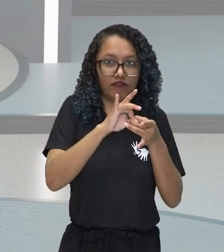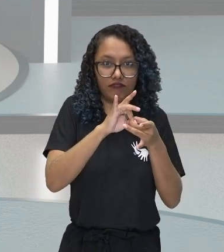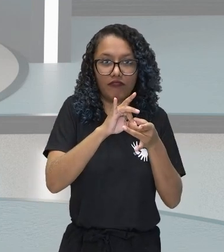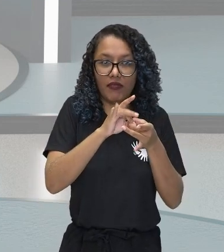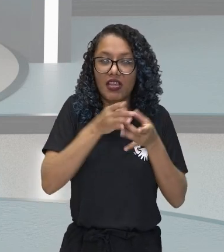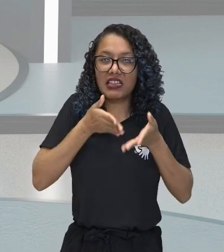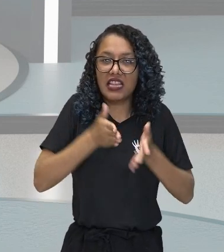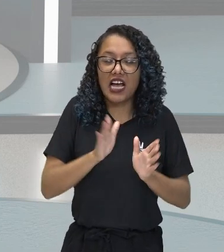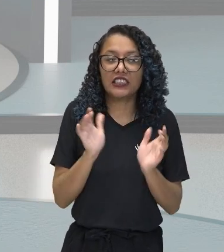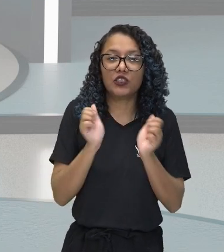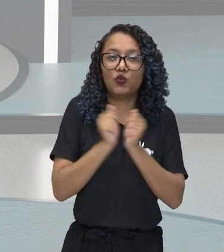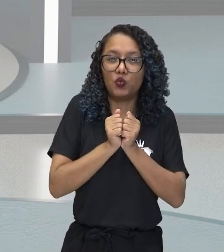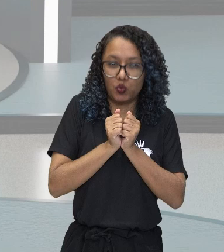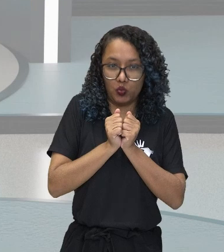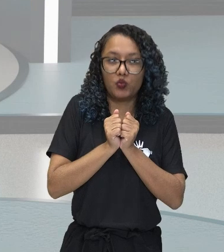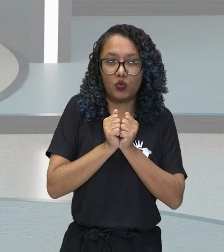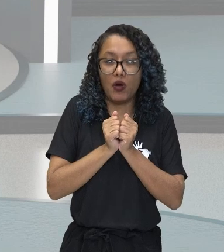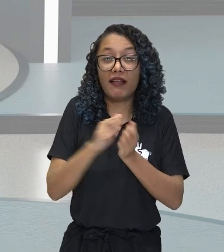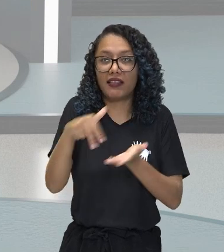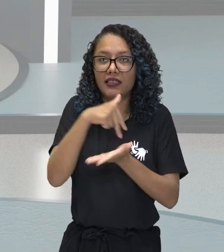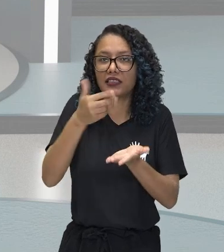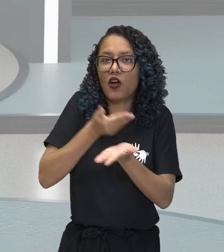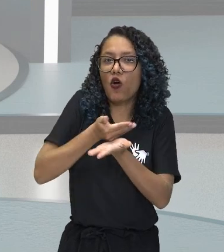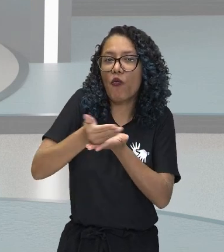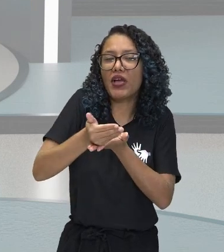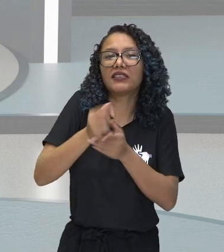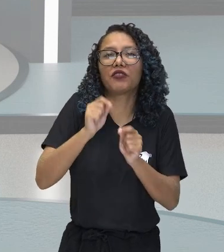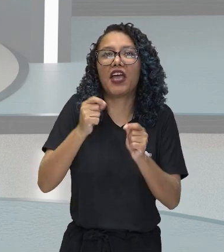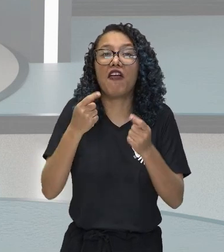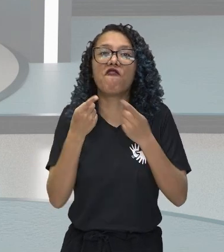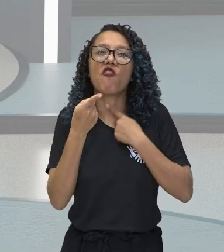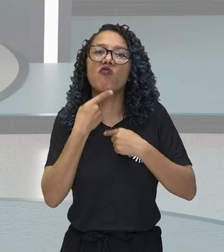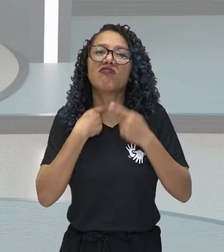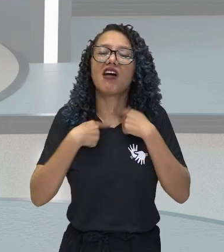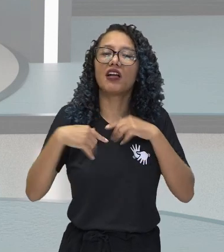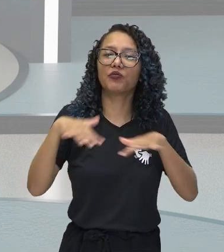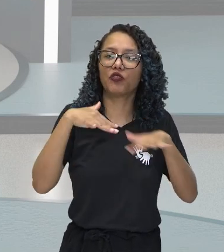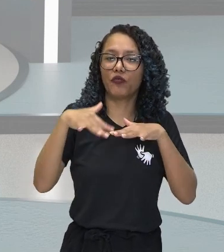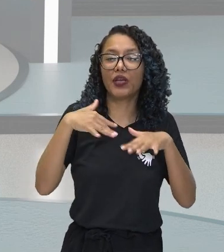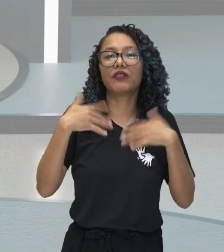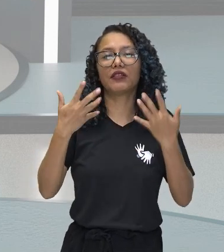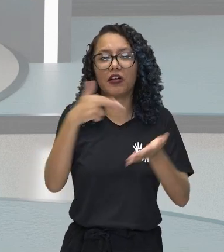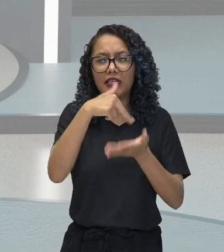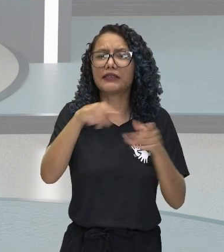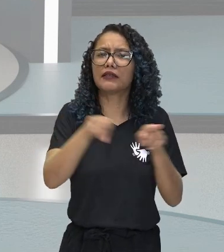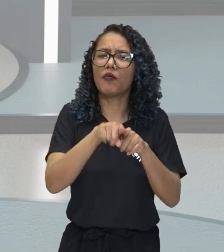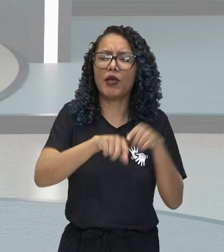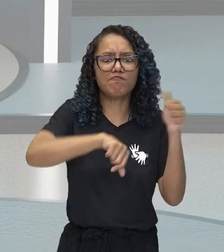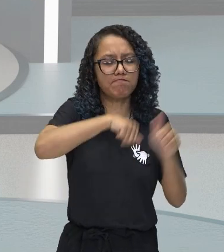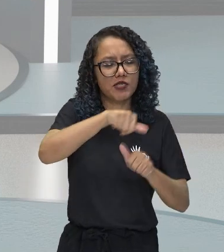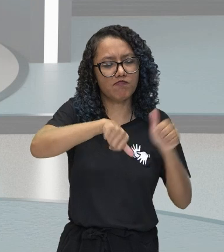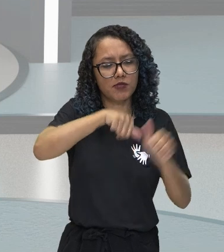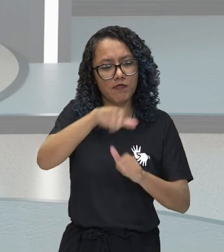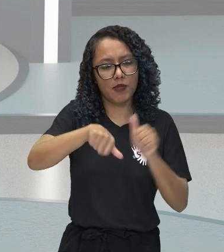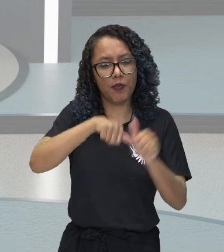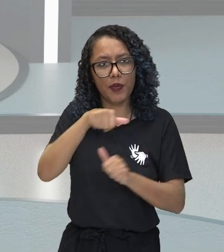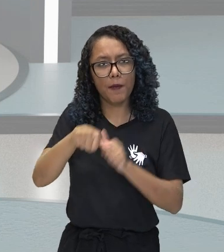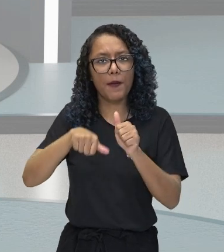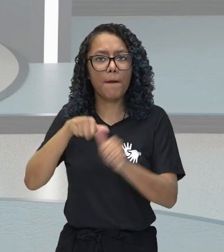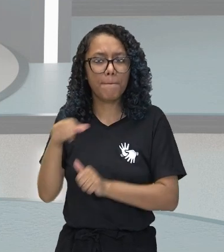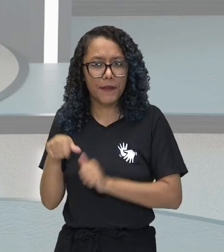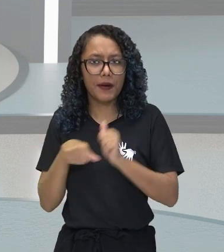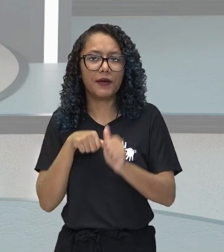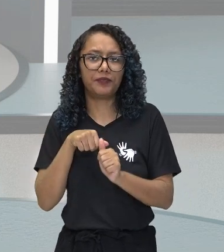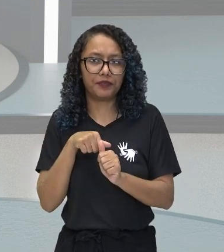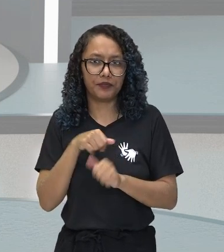se movimentar. E a dança, ela passou também por esse processo de transformação e ela começou a fazer parte de uma forma